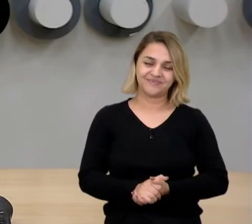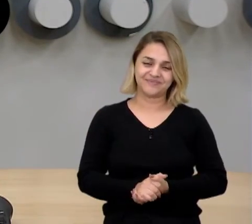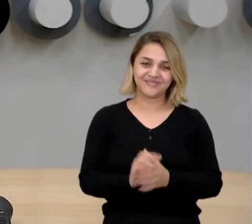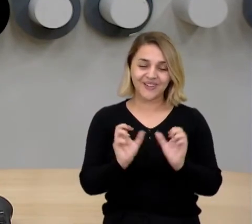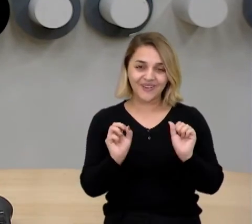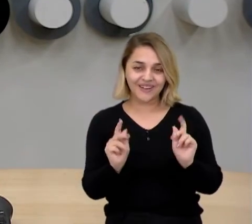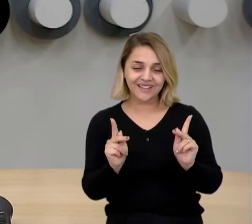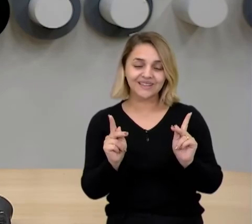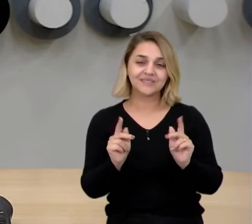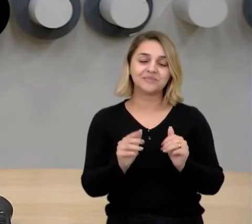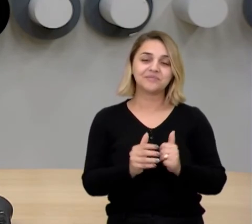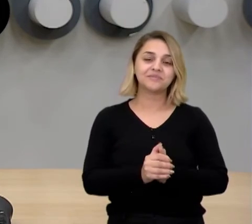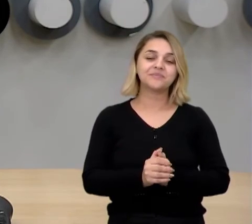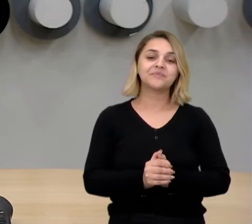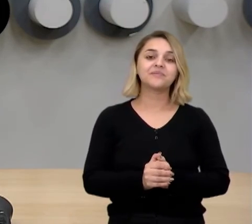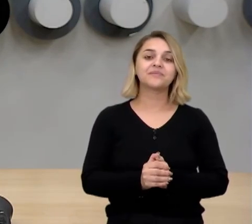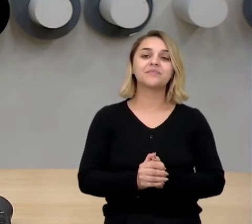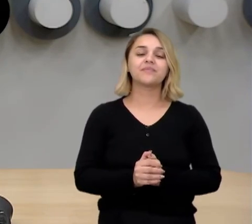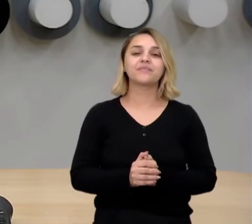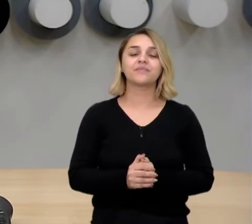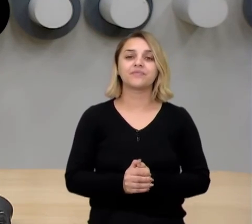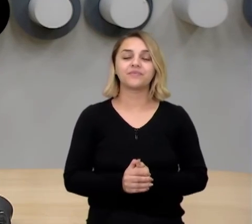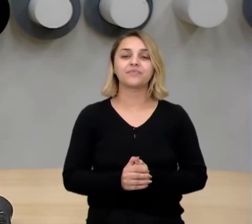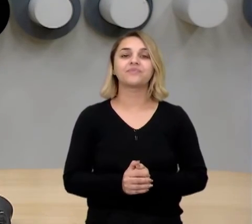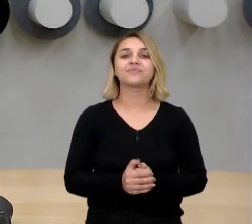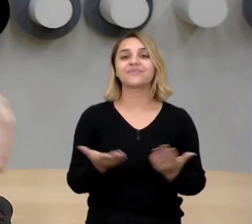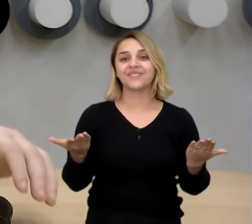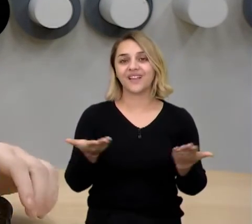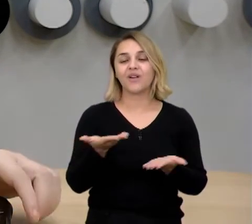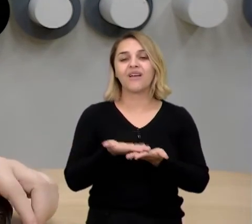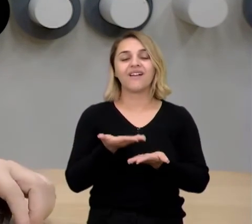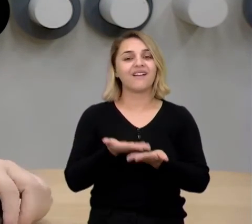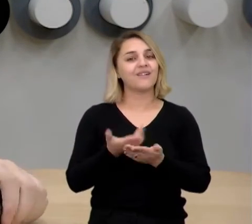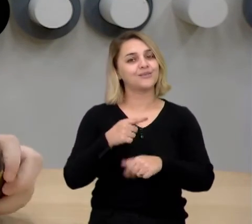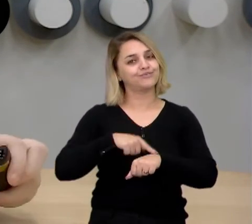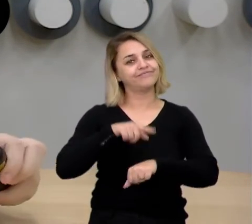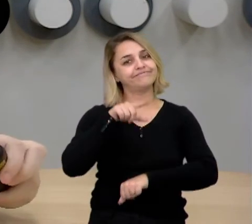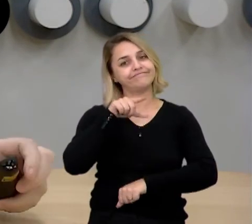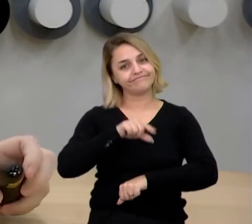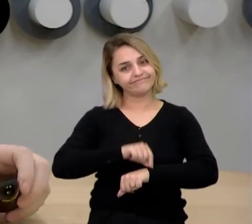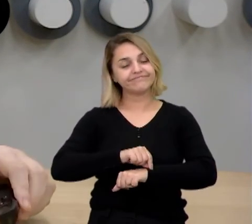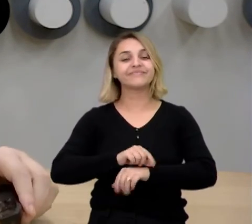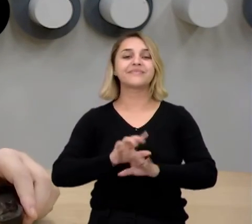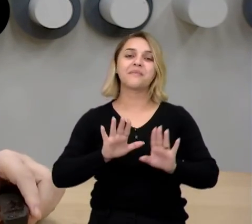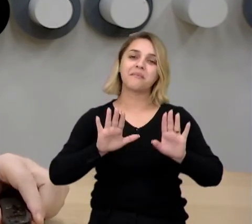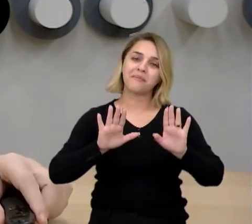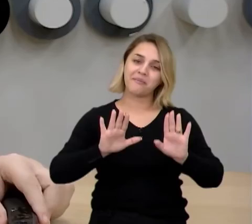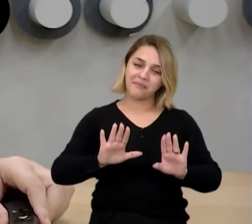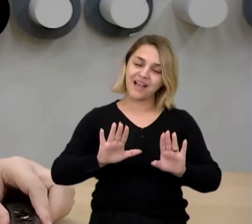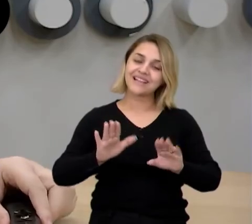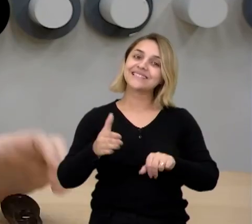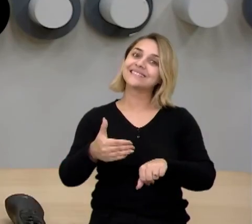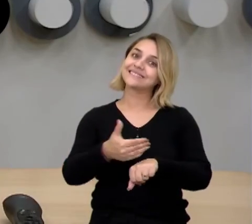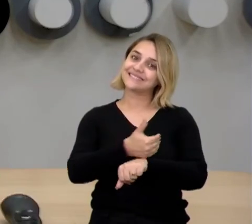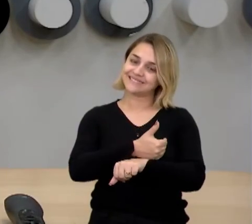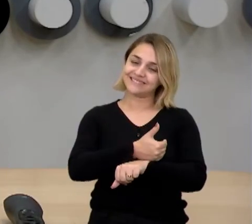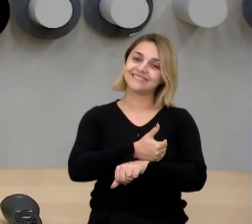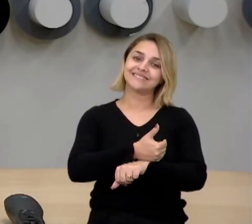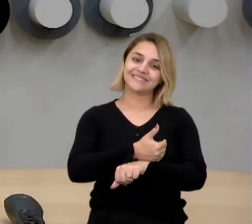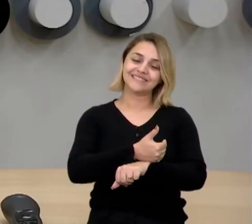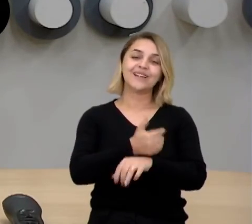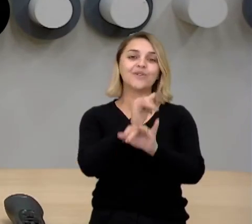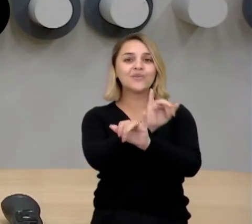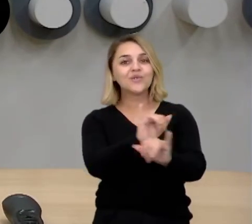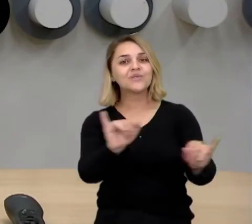Joia? Aí a gente vai se aproximando do final da nossa aula, mas não sem antes contar